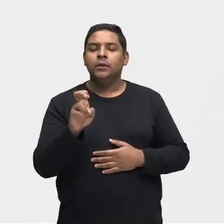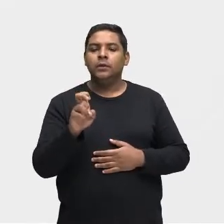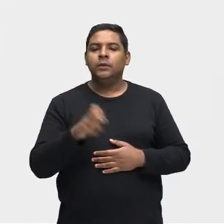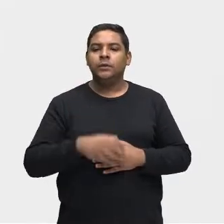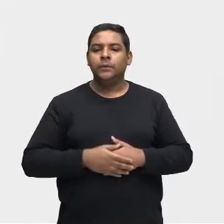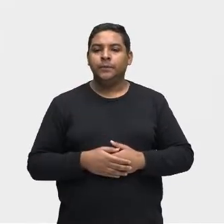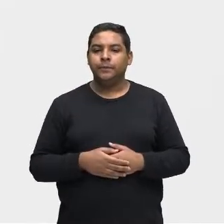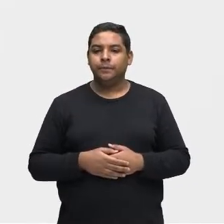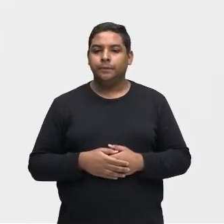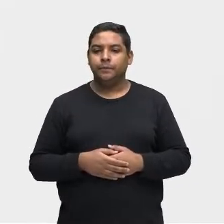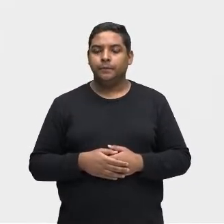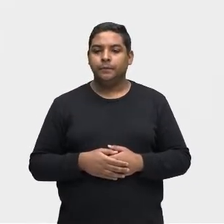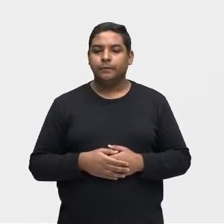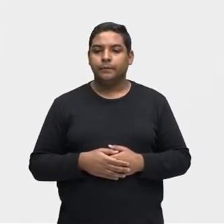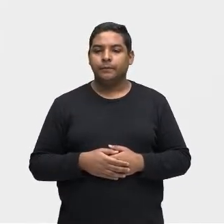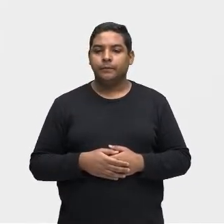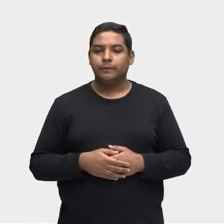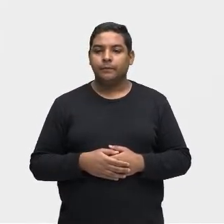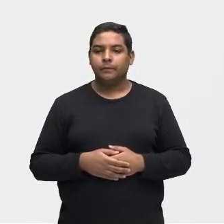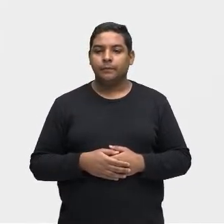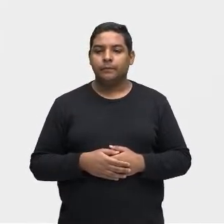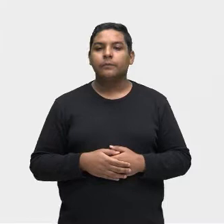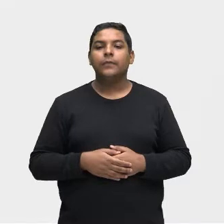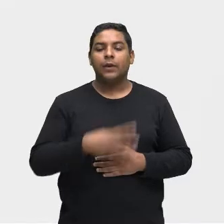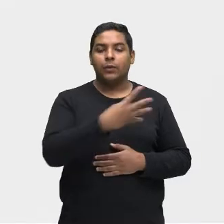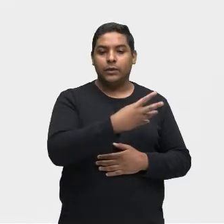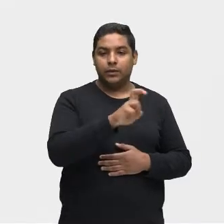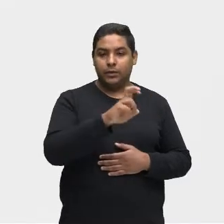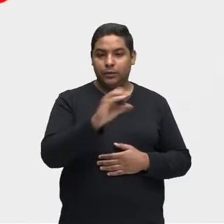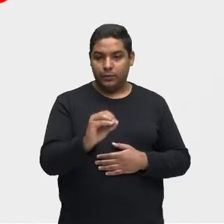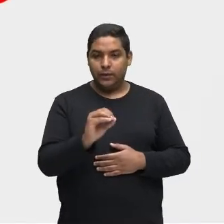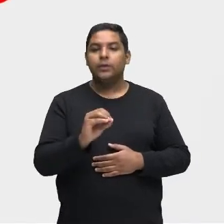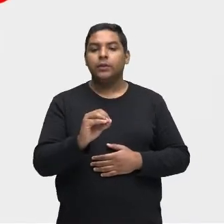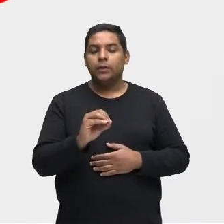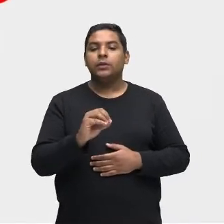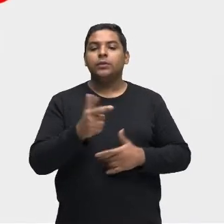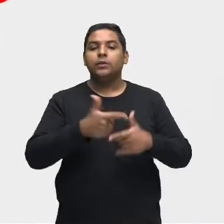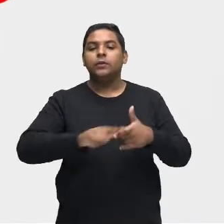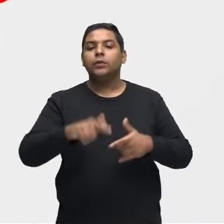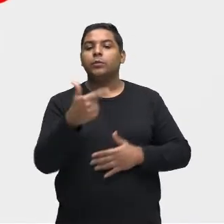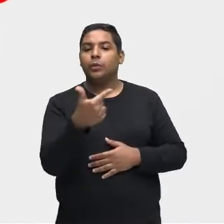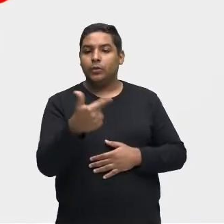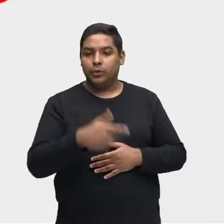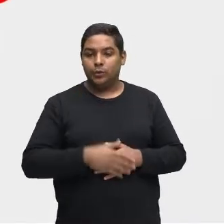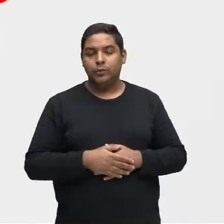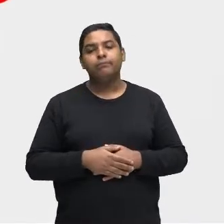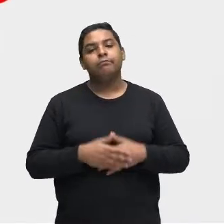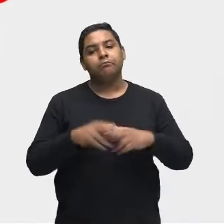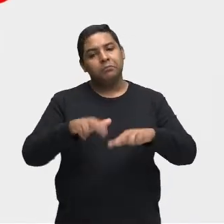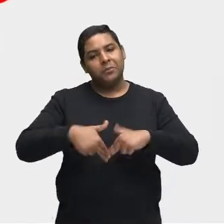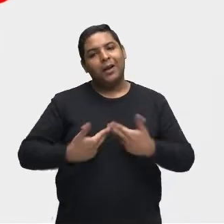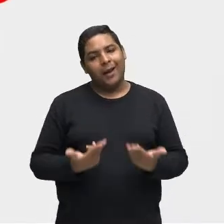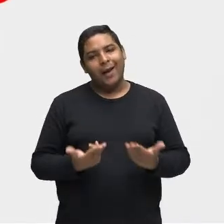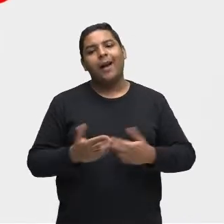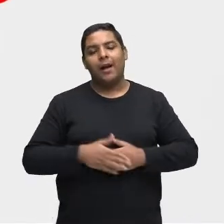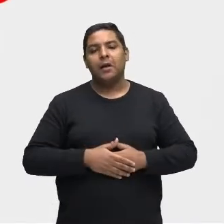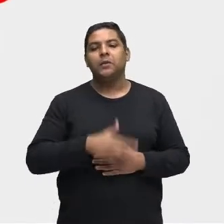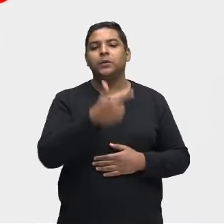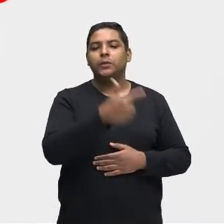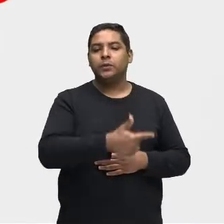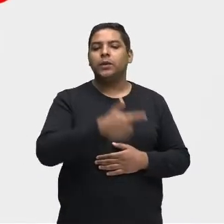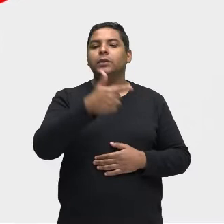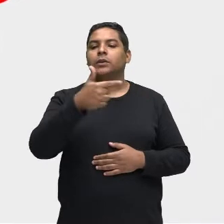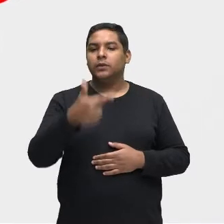15. Isso vai me dar 450 dividido por 2, portanto, a área desse trapézio com